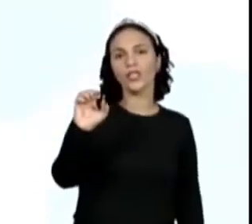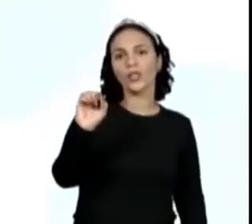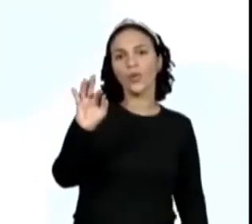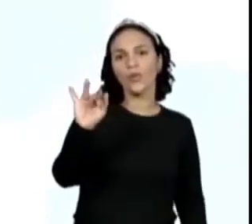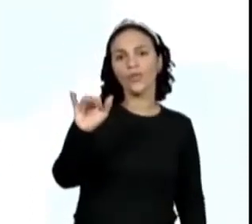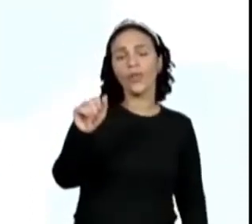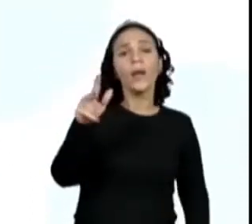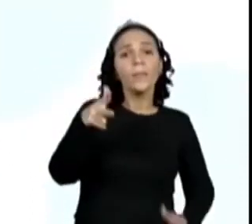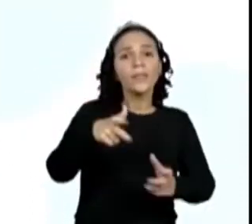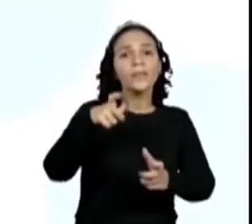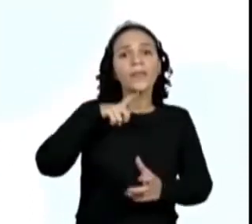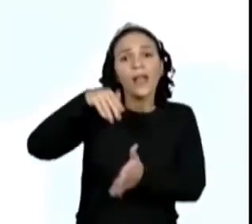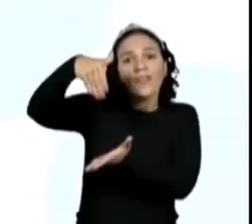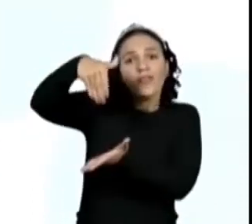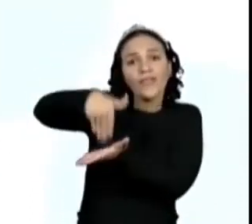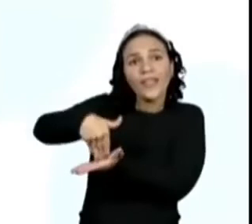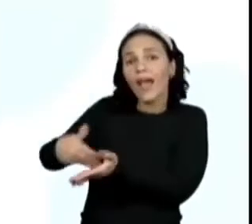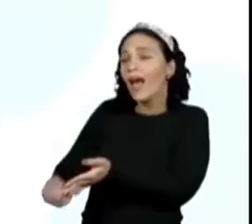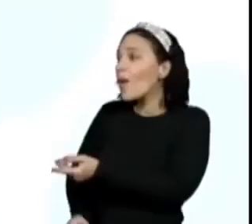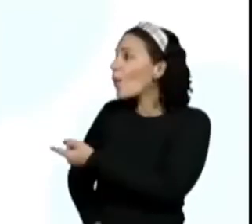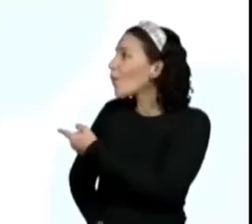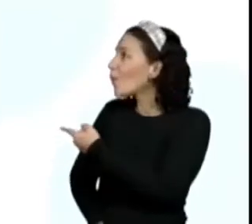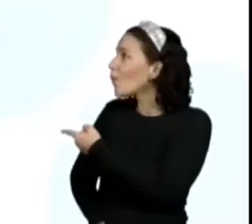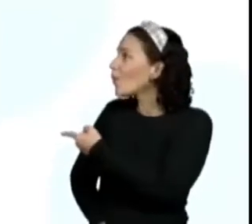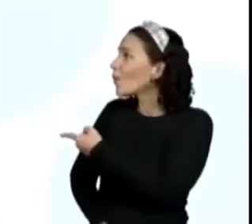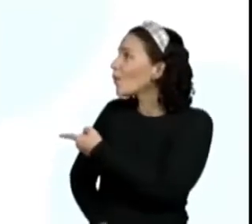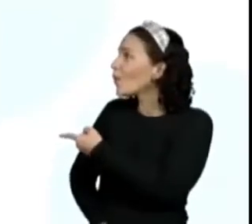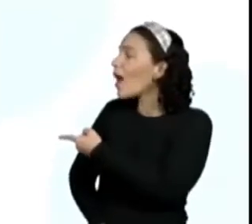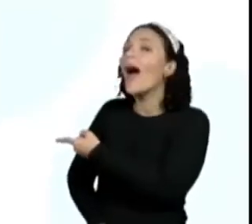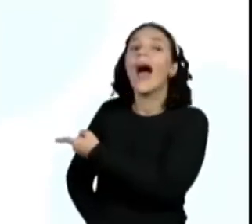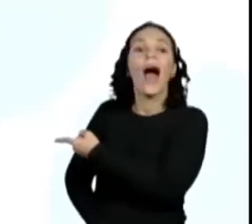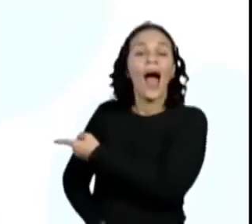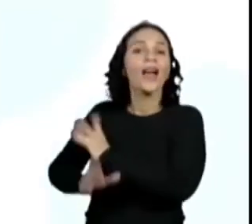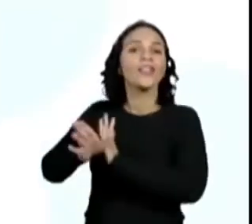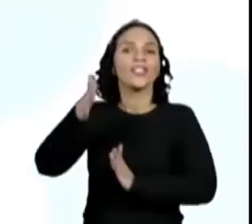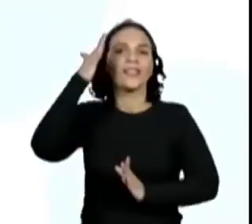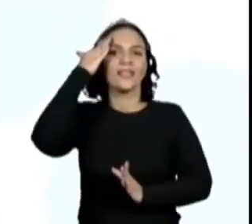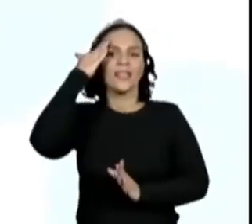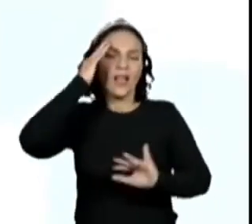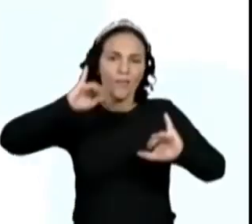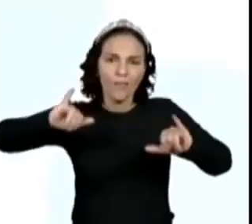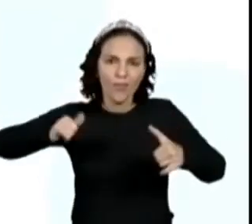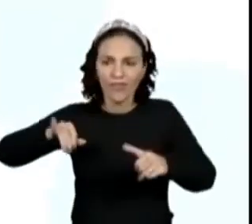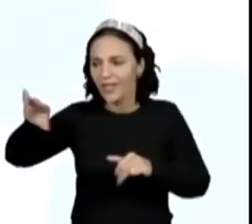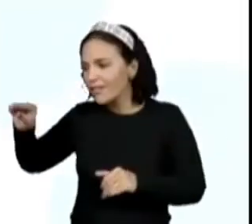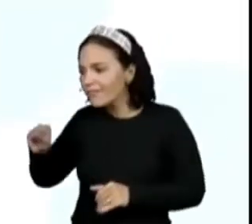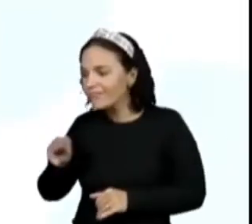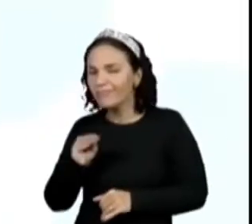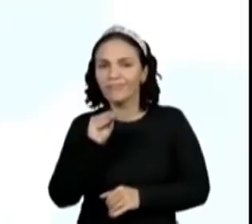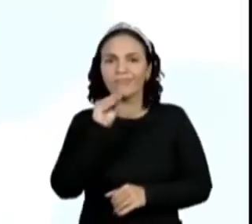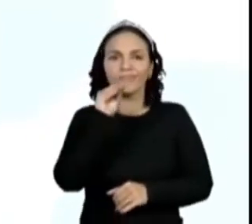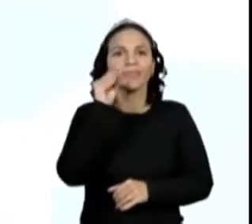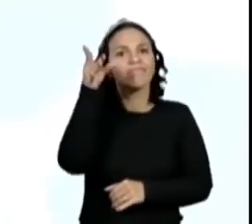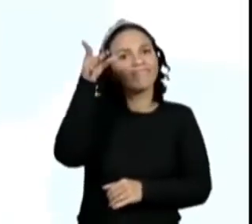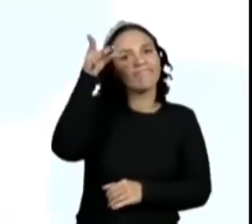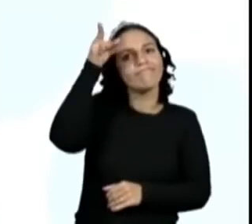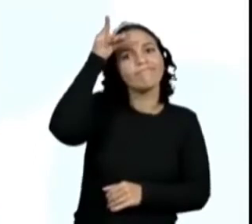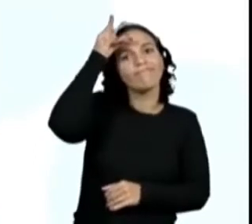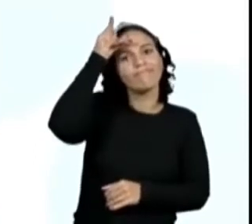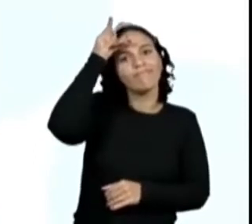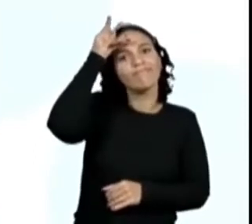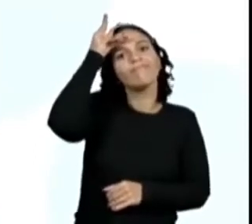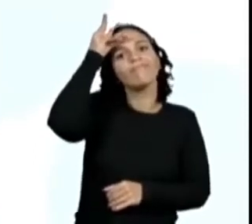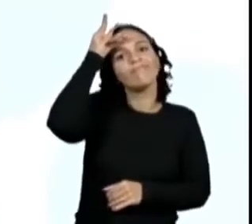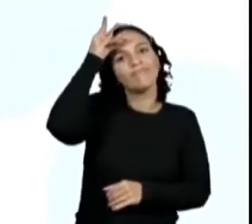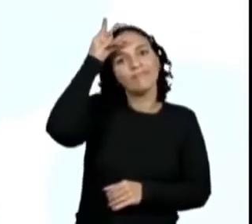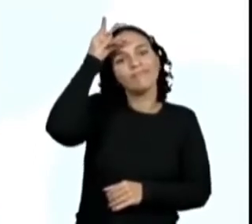já aparece no outro, né? Sim. Olha como é importante a gente conhecer, mesmo que seja de memória, fazer uma leitura,